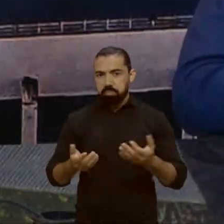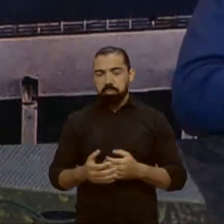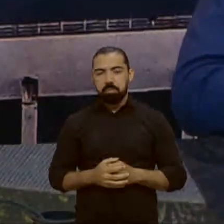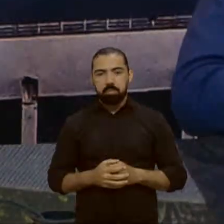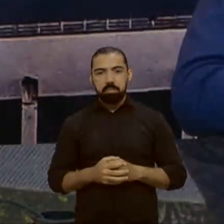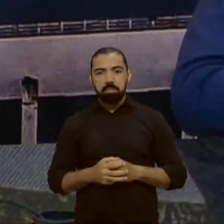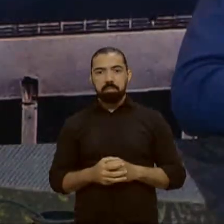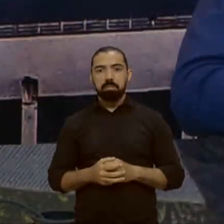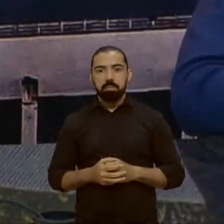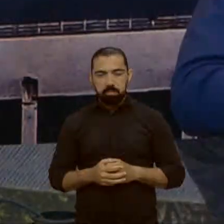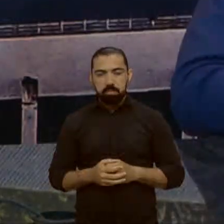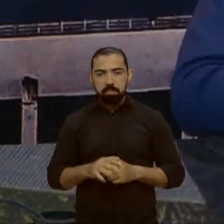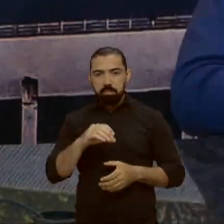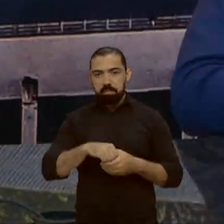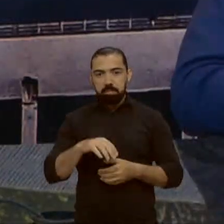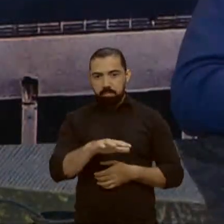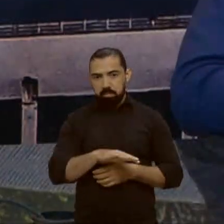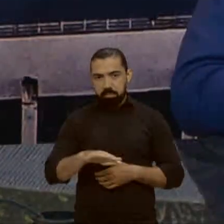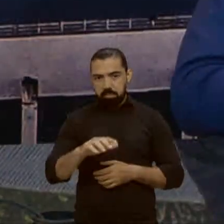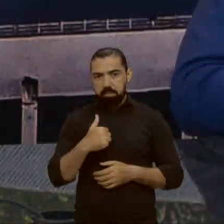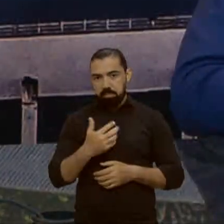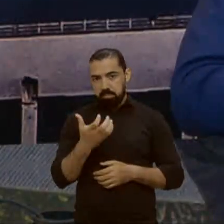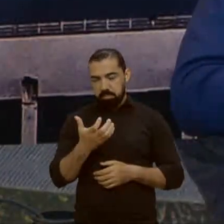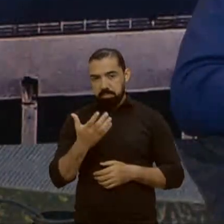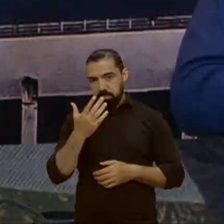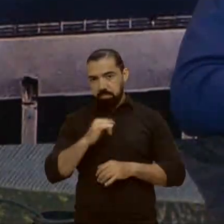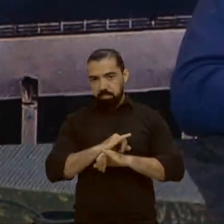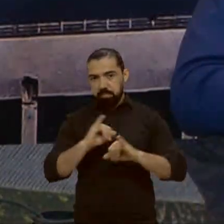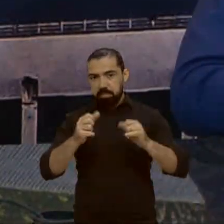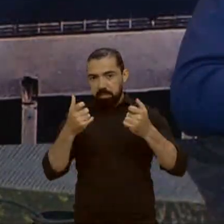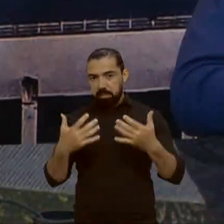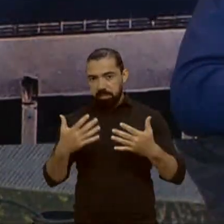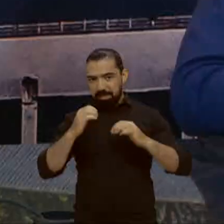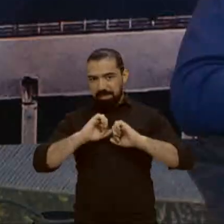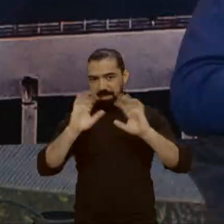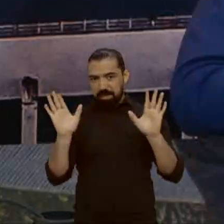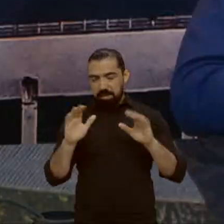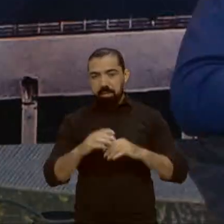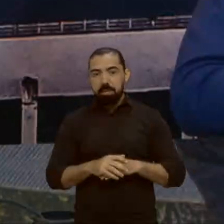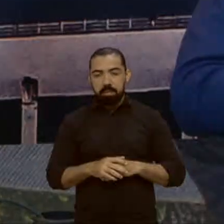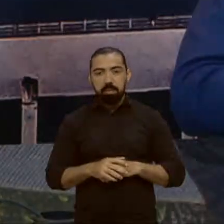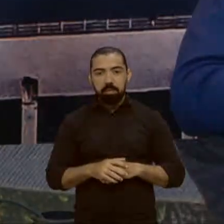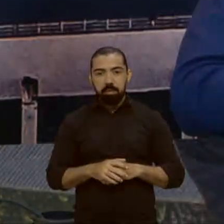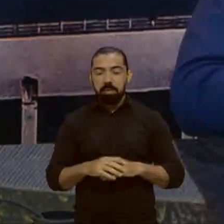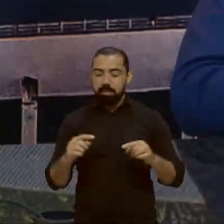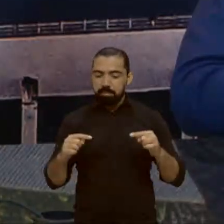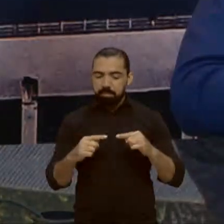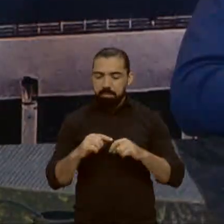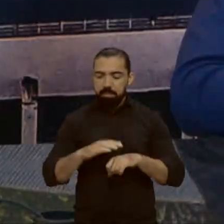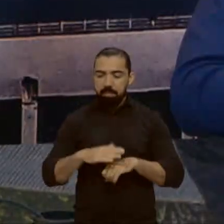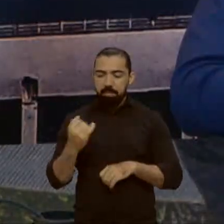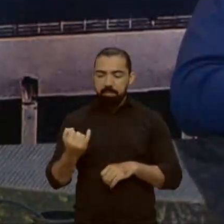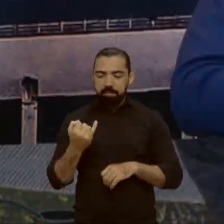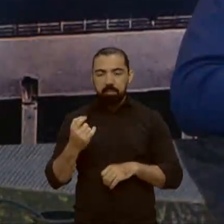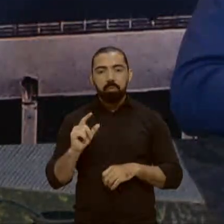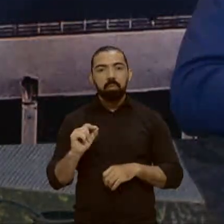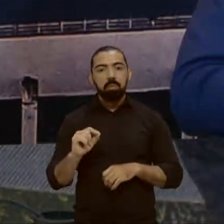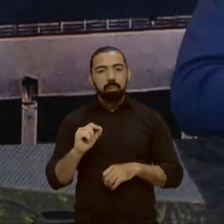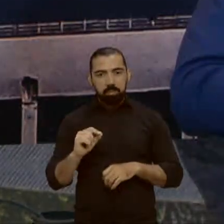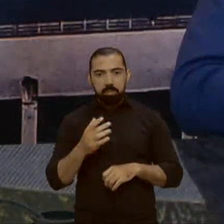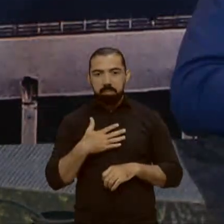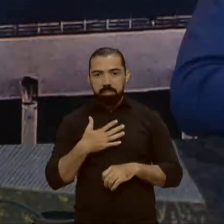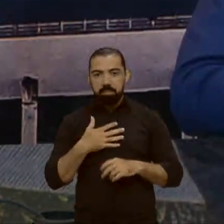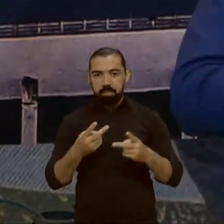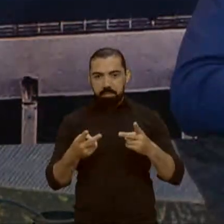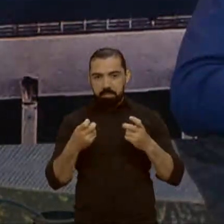Dentro desse âmbito, assim, o que eu queria deixar bem claro, assim, que é mais relevante, que eu percebo